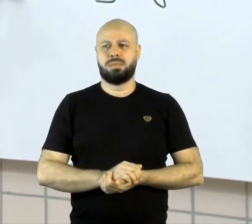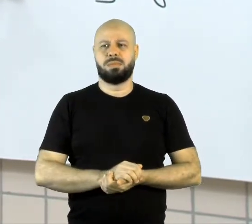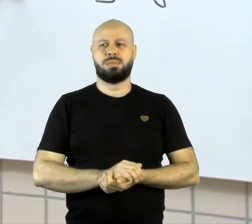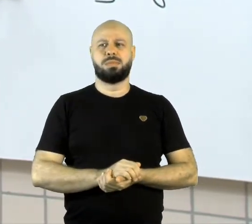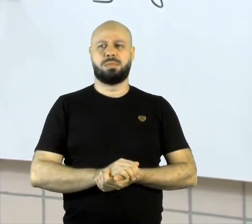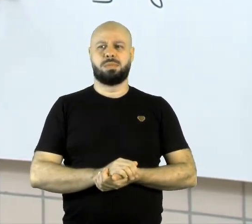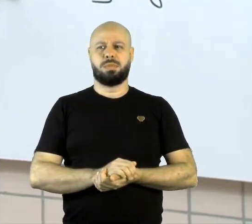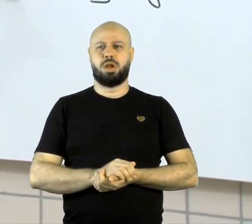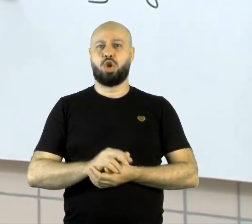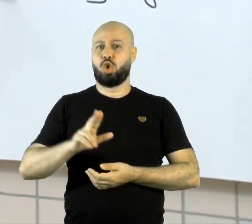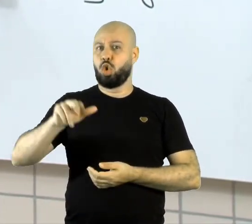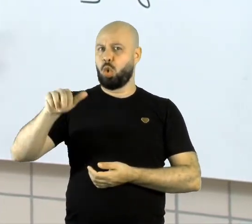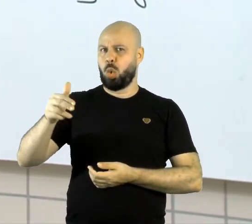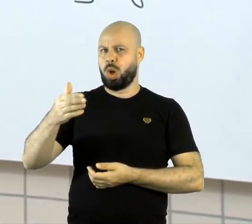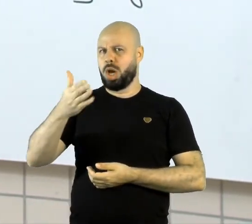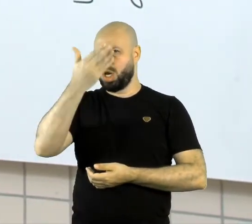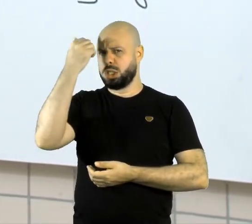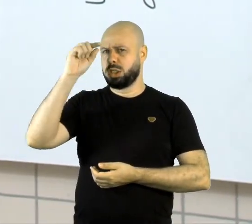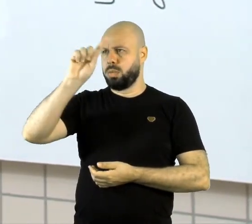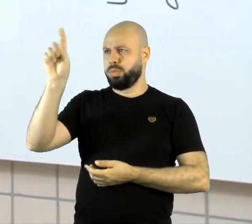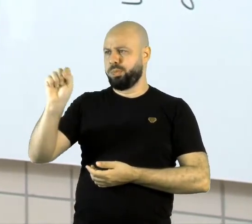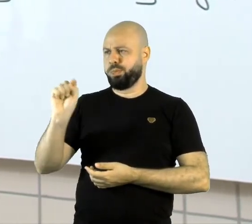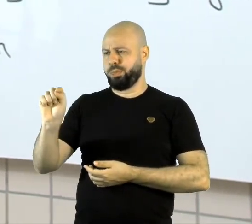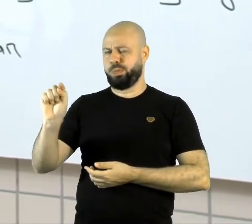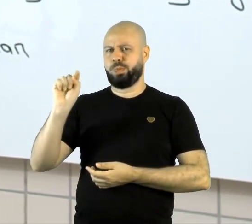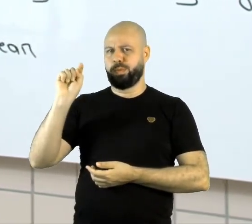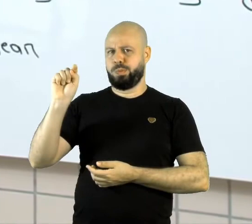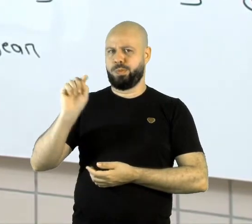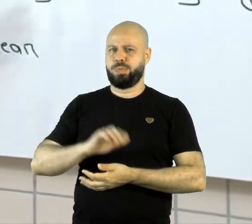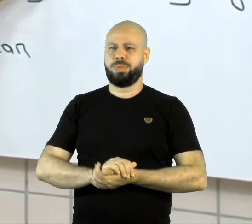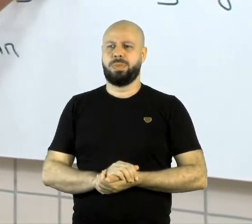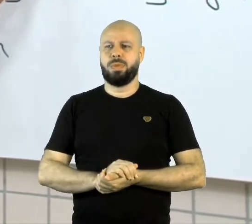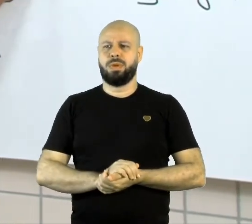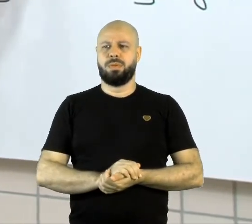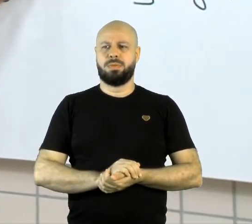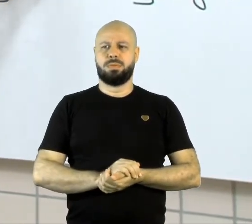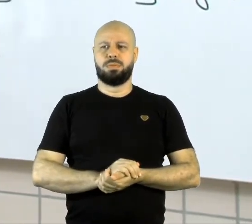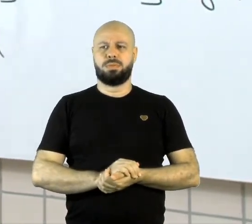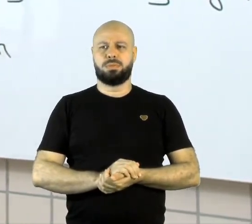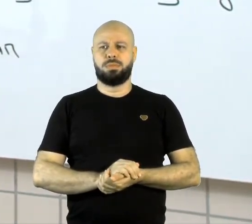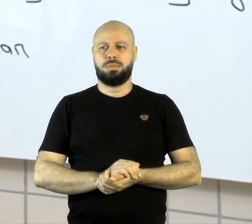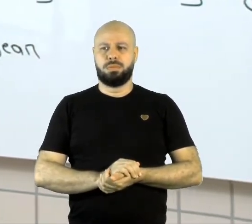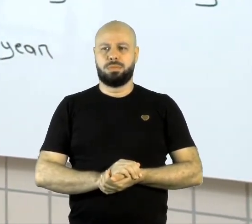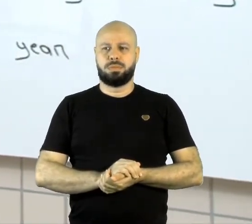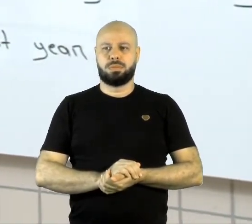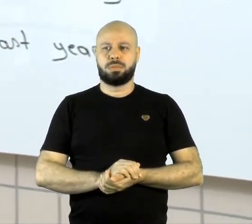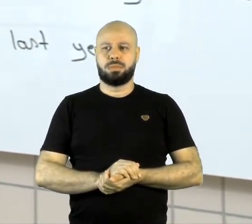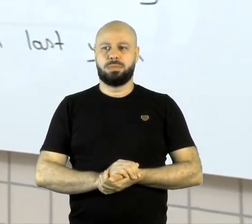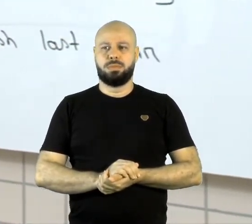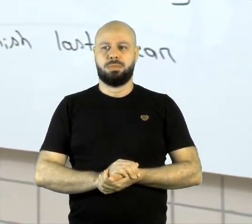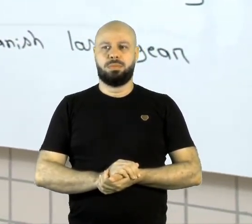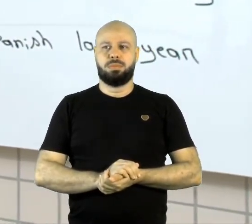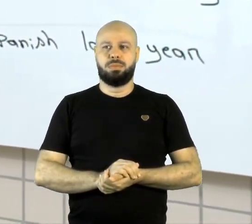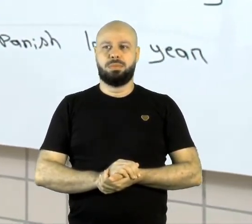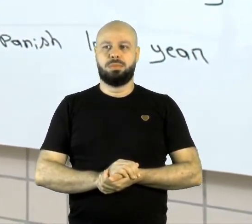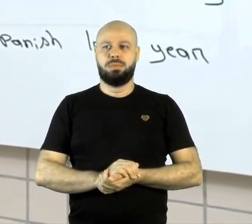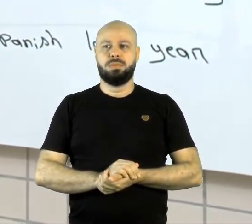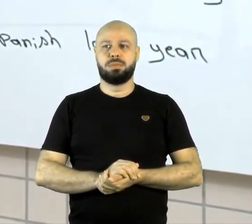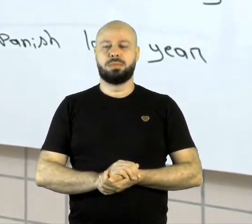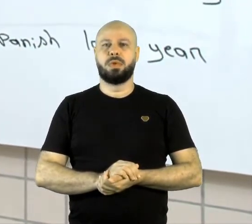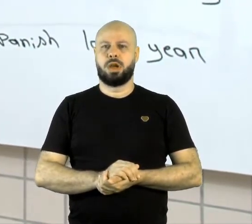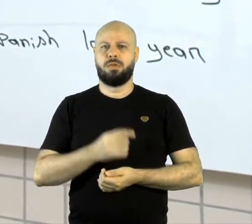this. Interrogate, ok? Então, vamos lá. Nós temos aqui, então, eu